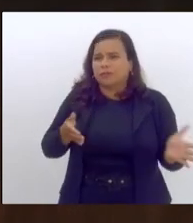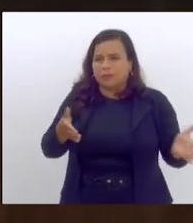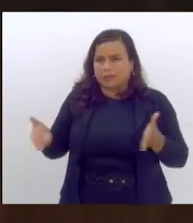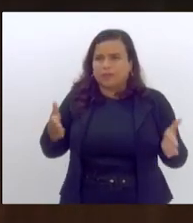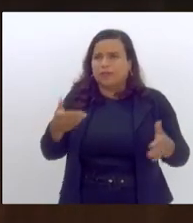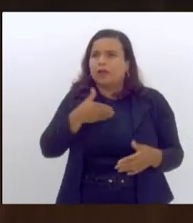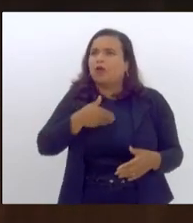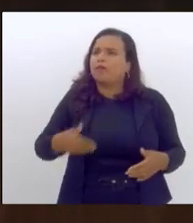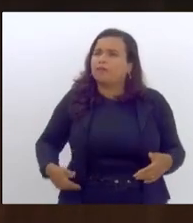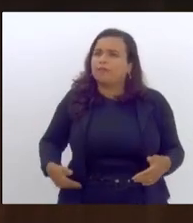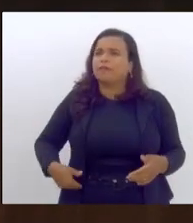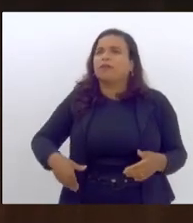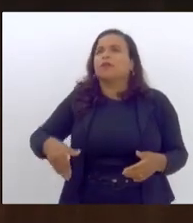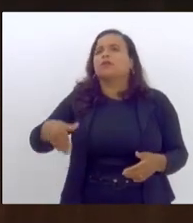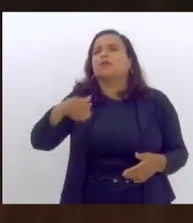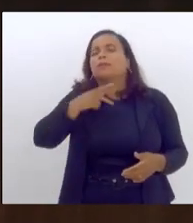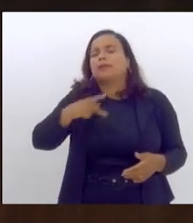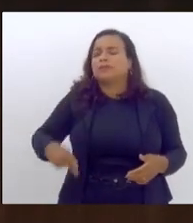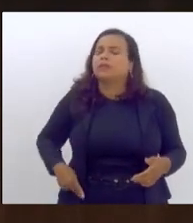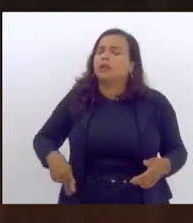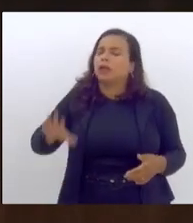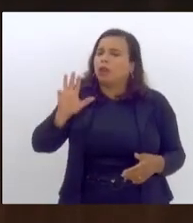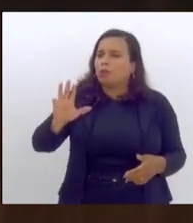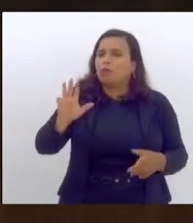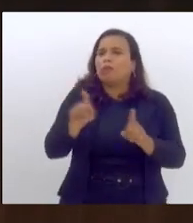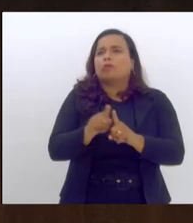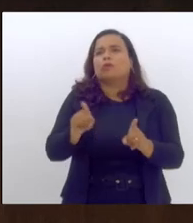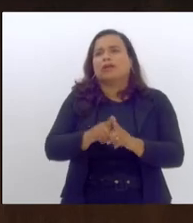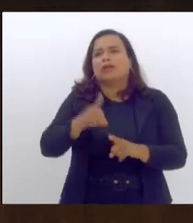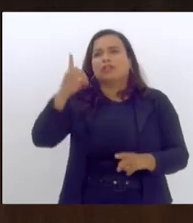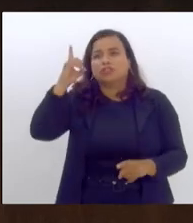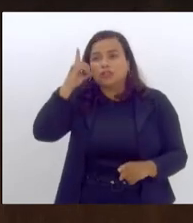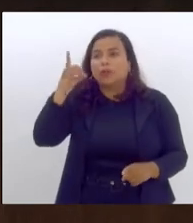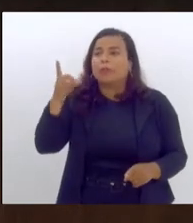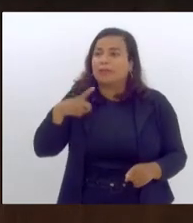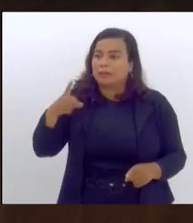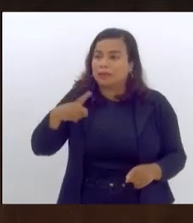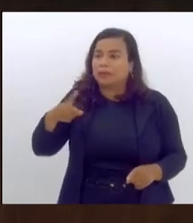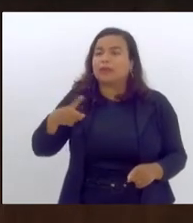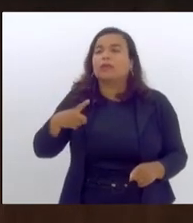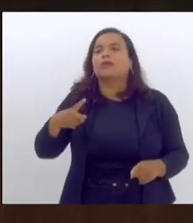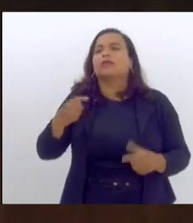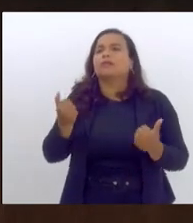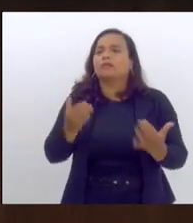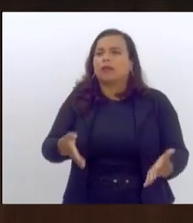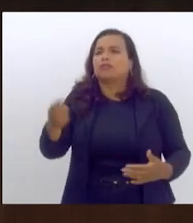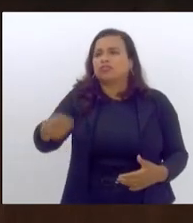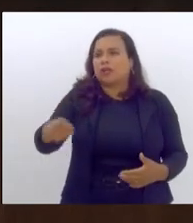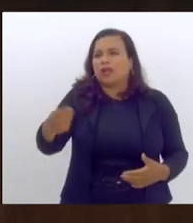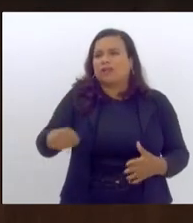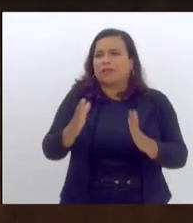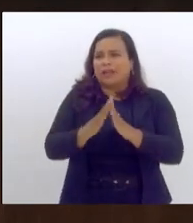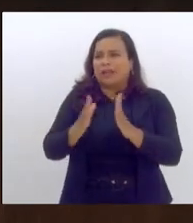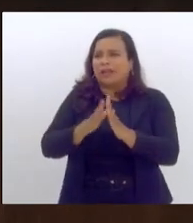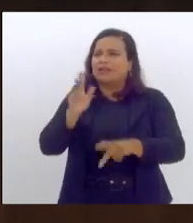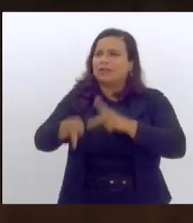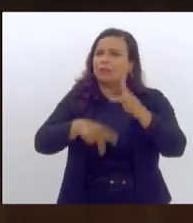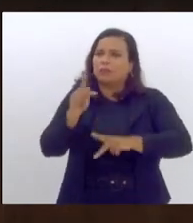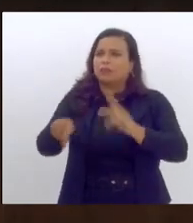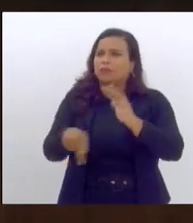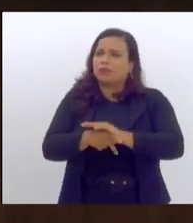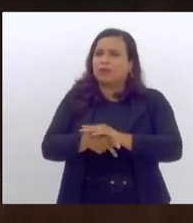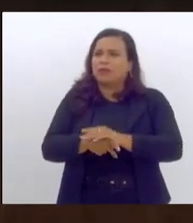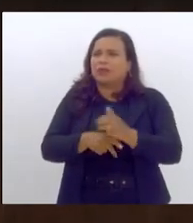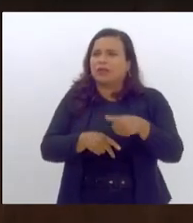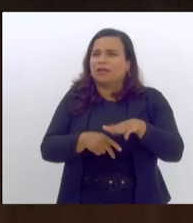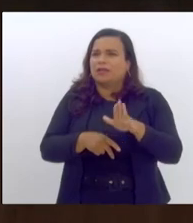presidente Lula e da presidenta Dilma, que dava a chave da moradia da Casa Popular para quem ganha de 0 a 3 salários mínimos